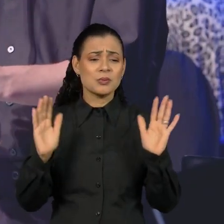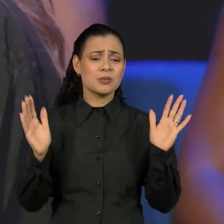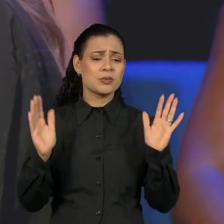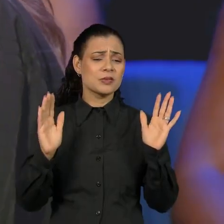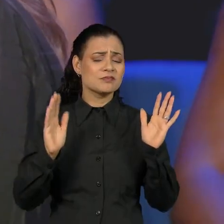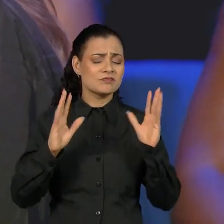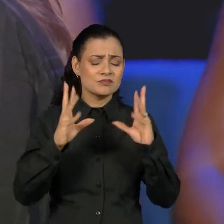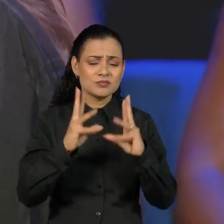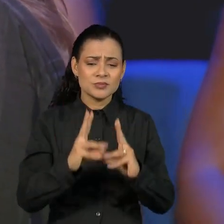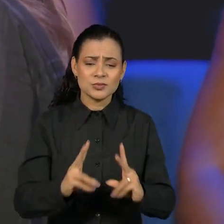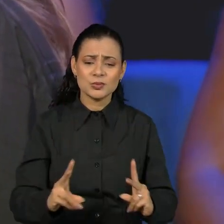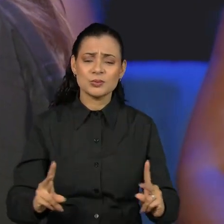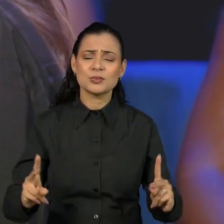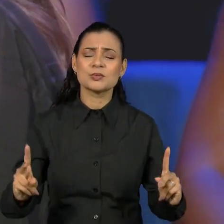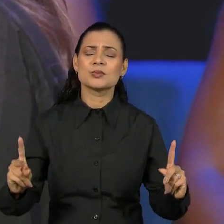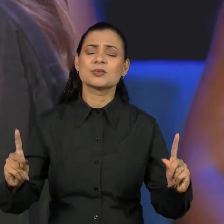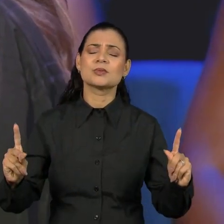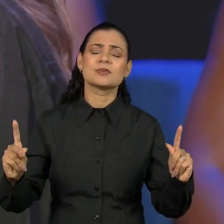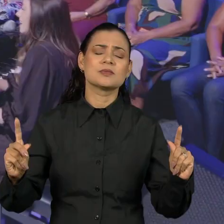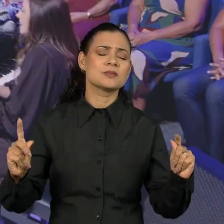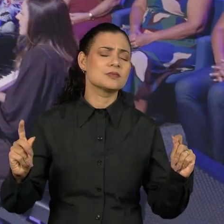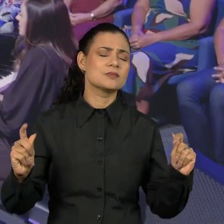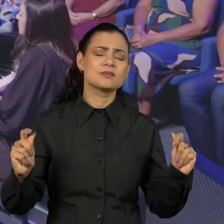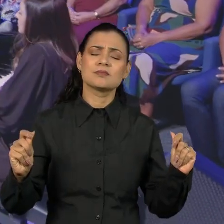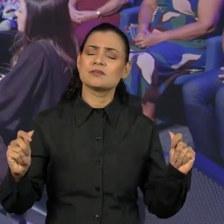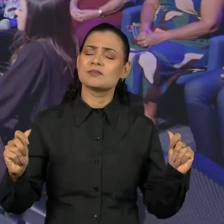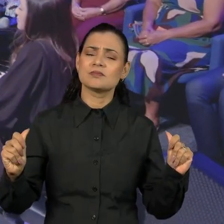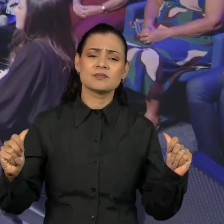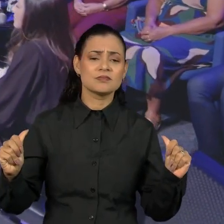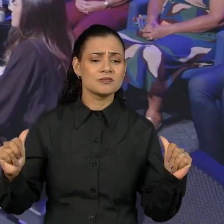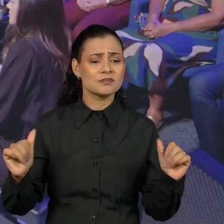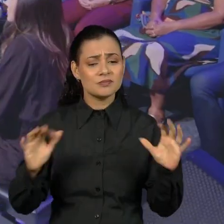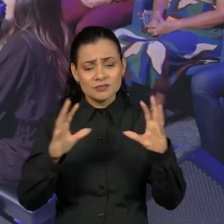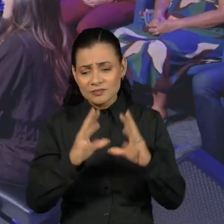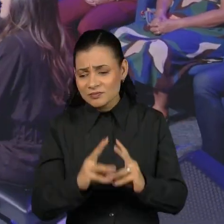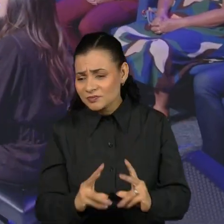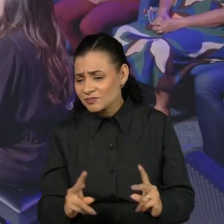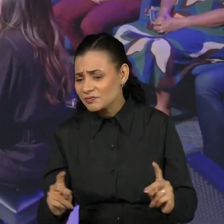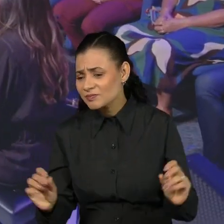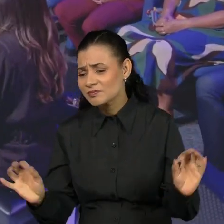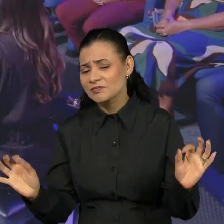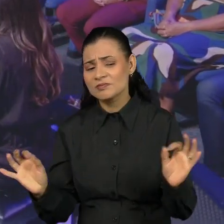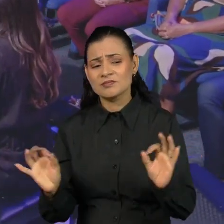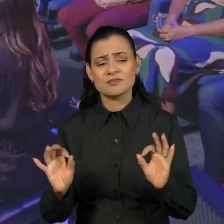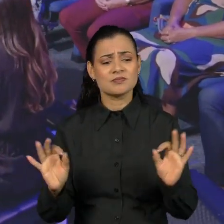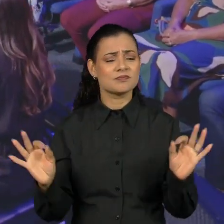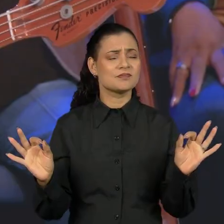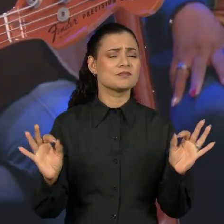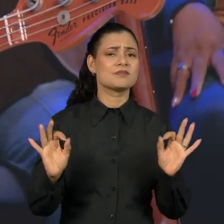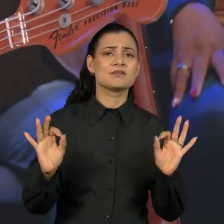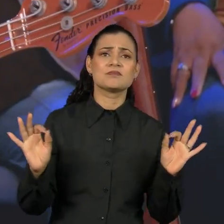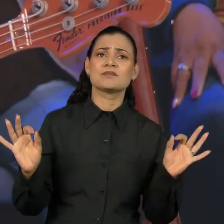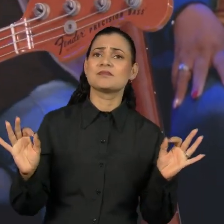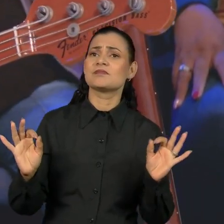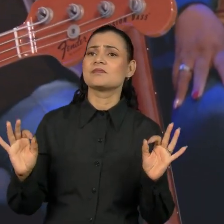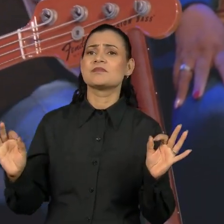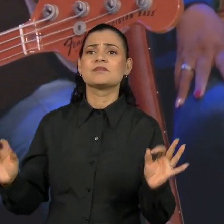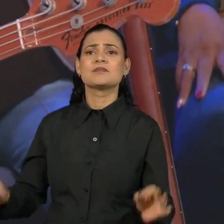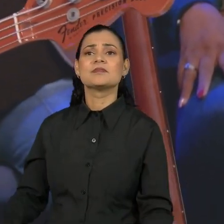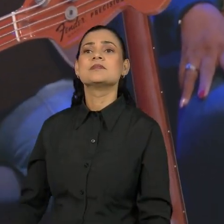nada, nada, nada. Nada, nada, nada, nada.